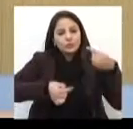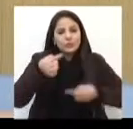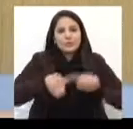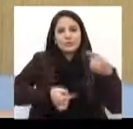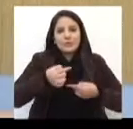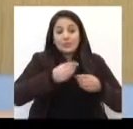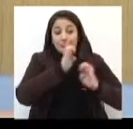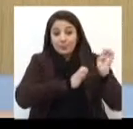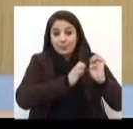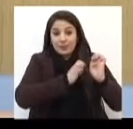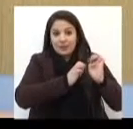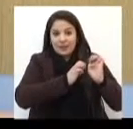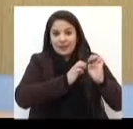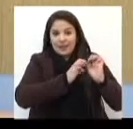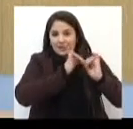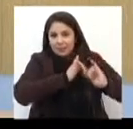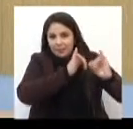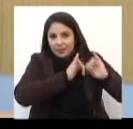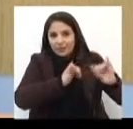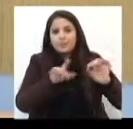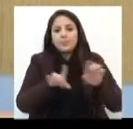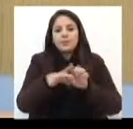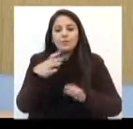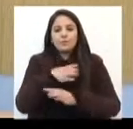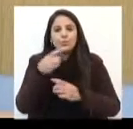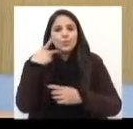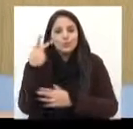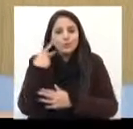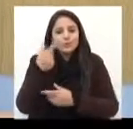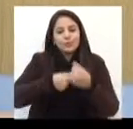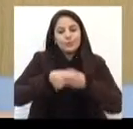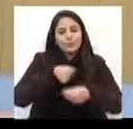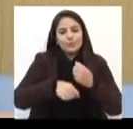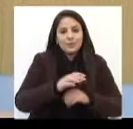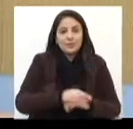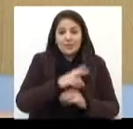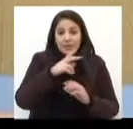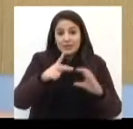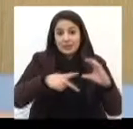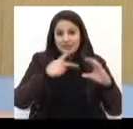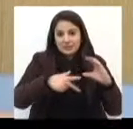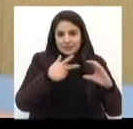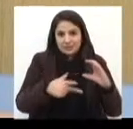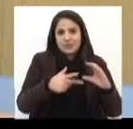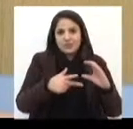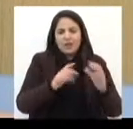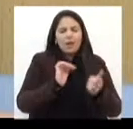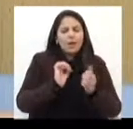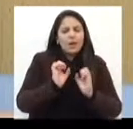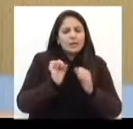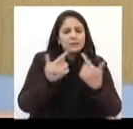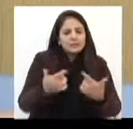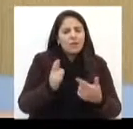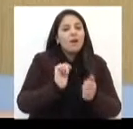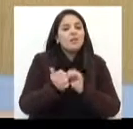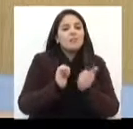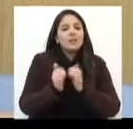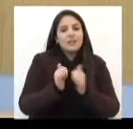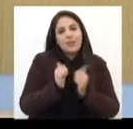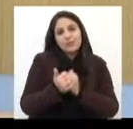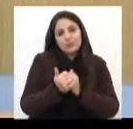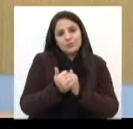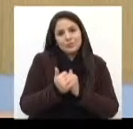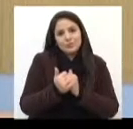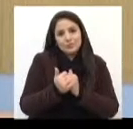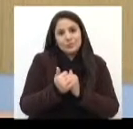político e econômico. Na Câmara Municipal, as ações são avaliadas pelos vereadores. A jornalista Paula